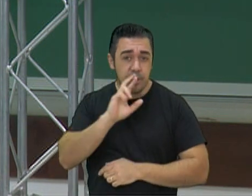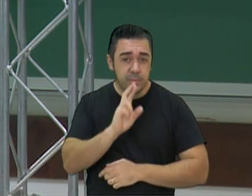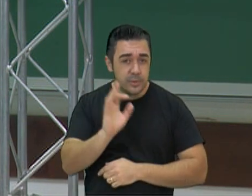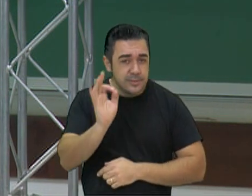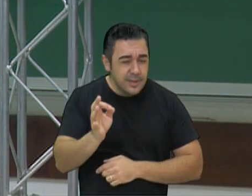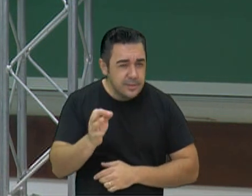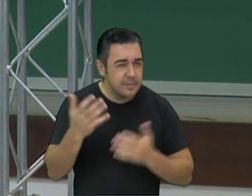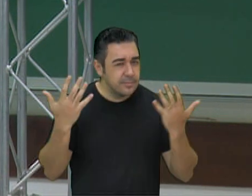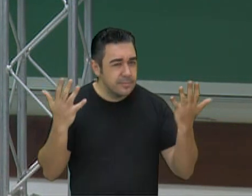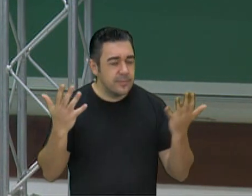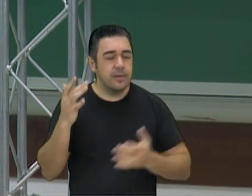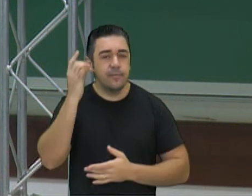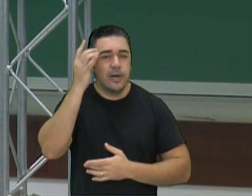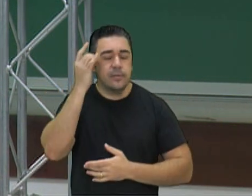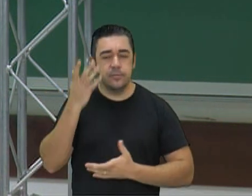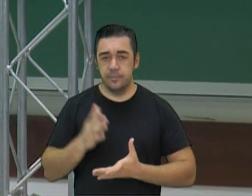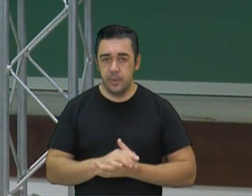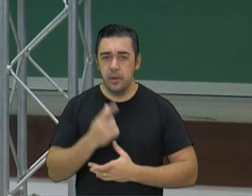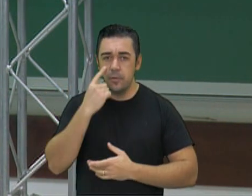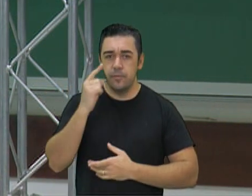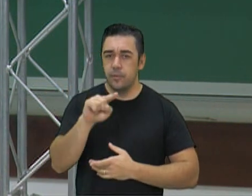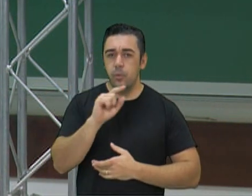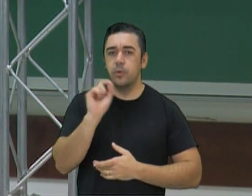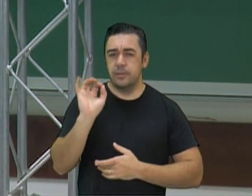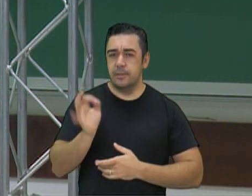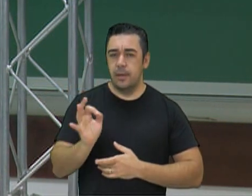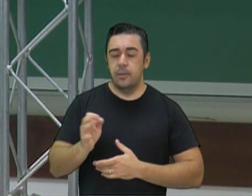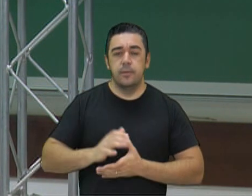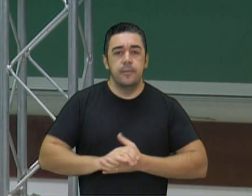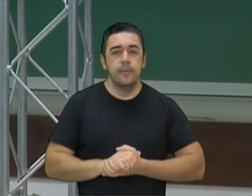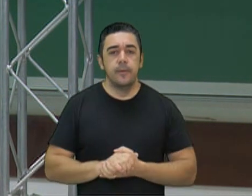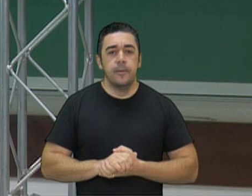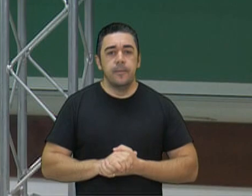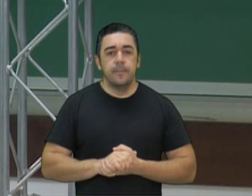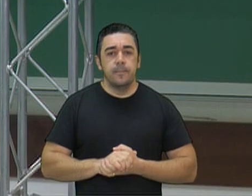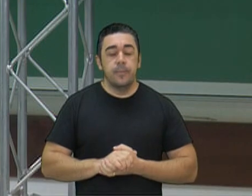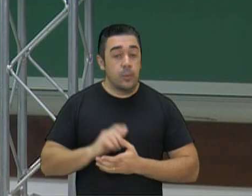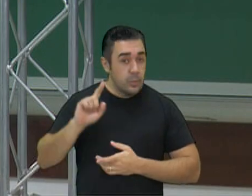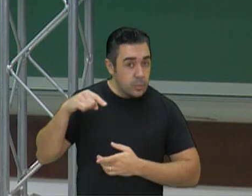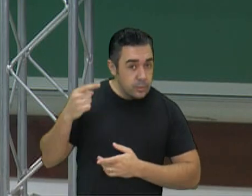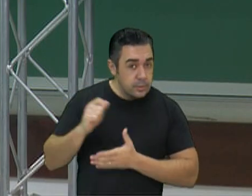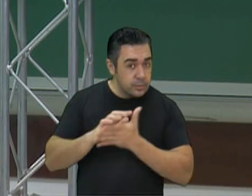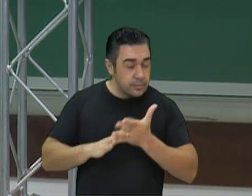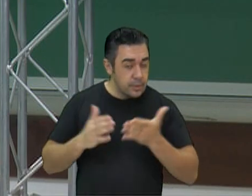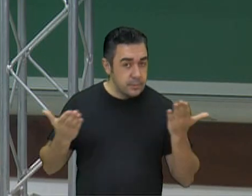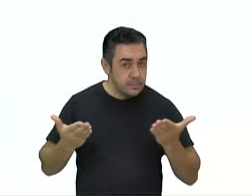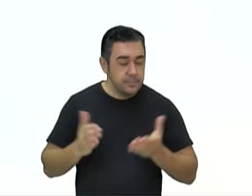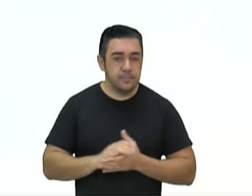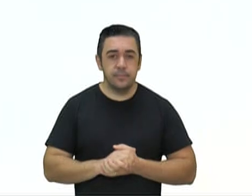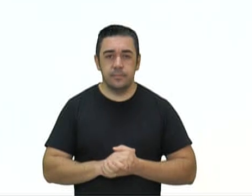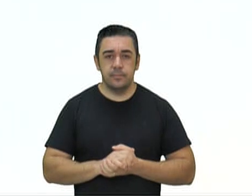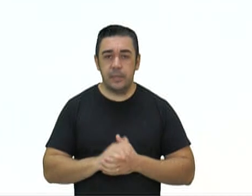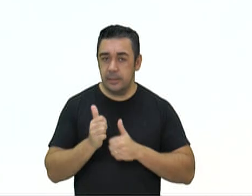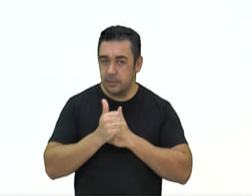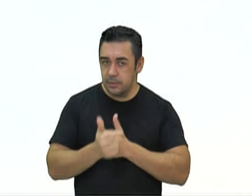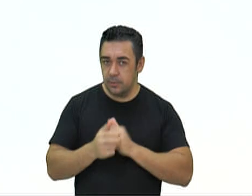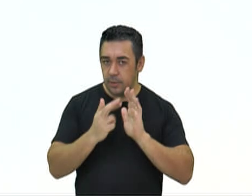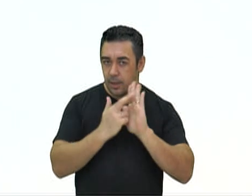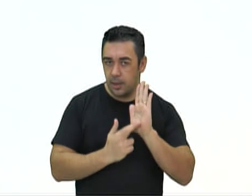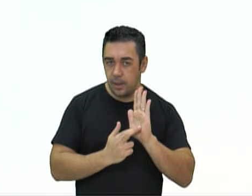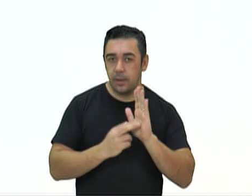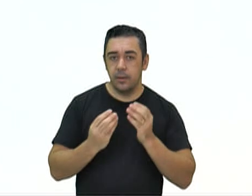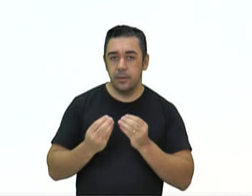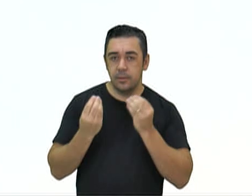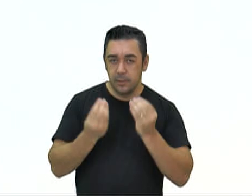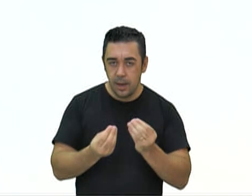né, galera? As demais a gente já verificou e estão ok, né? Vamos para mais um exercício agora. Seguindo a mesma regra do verbo dar